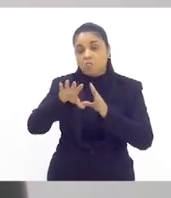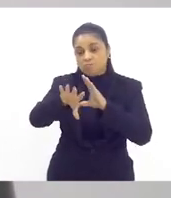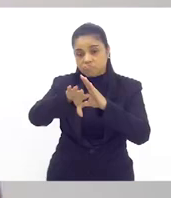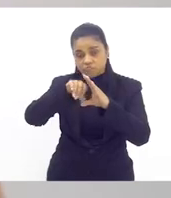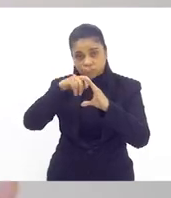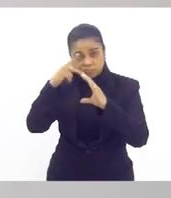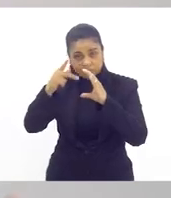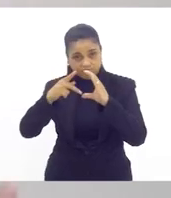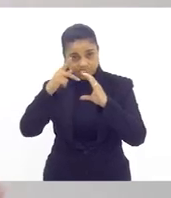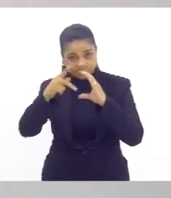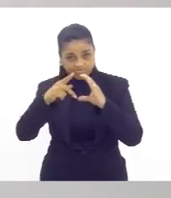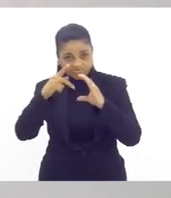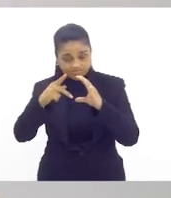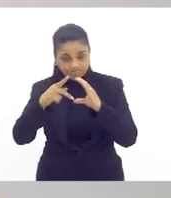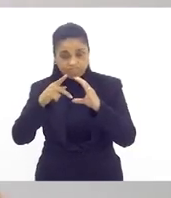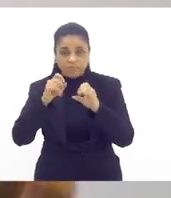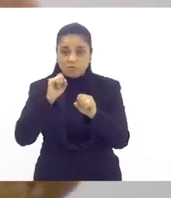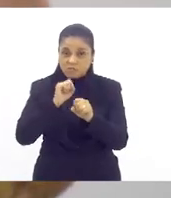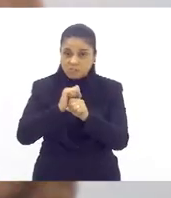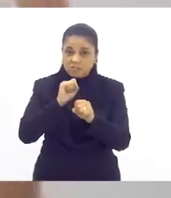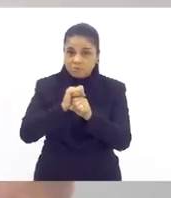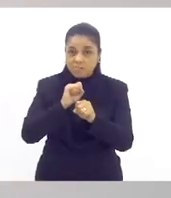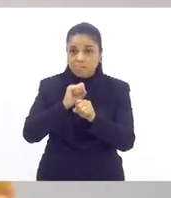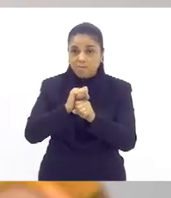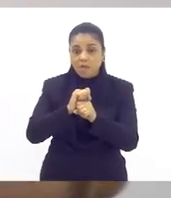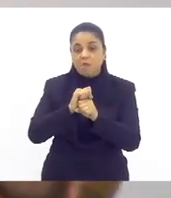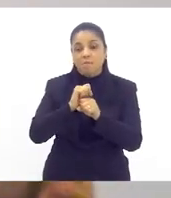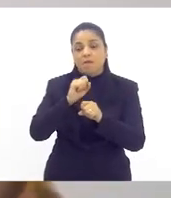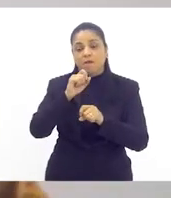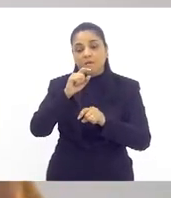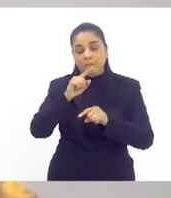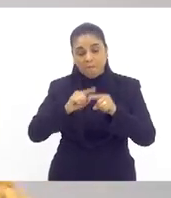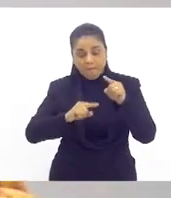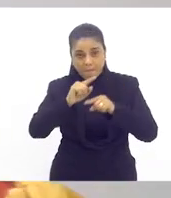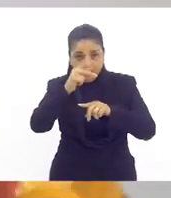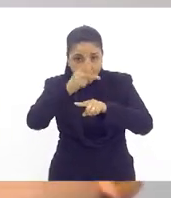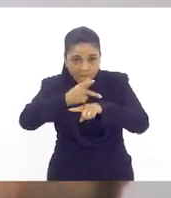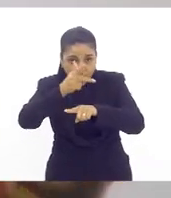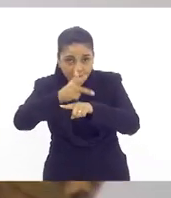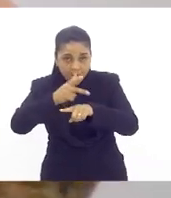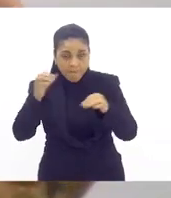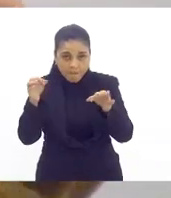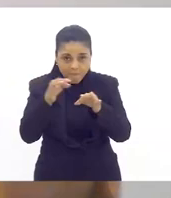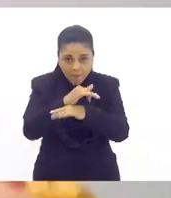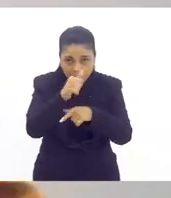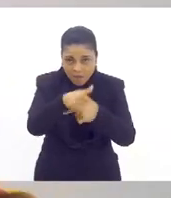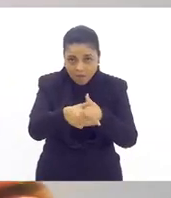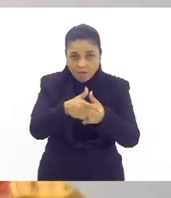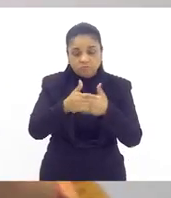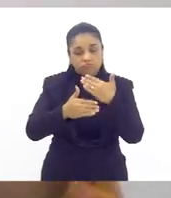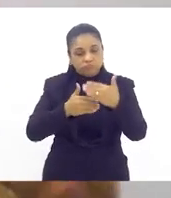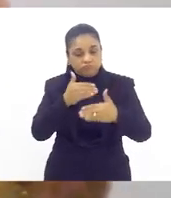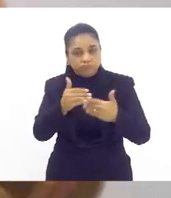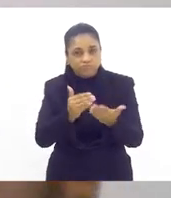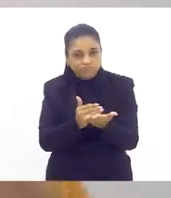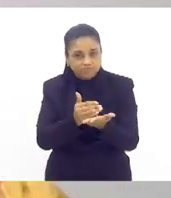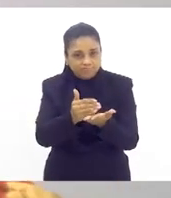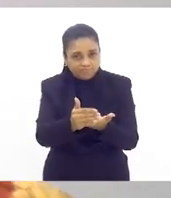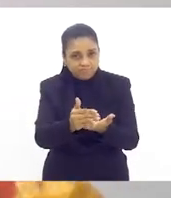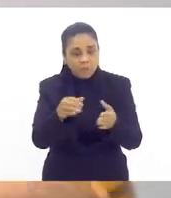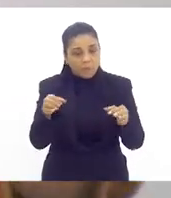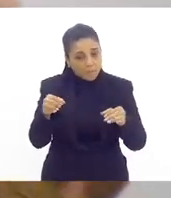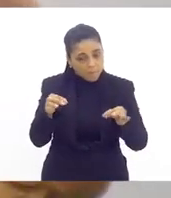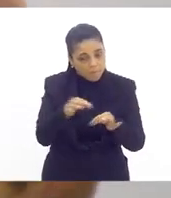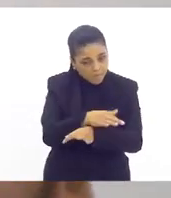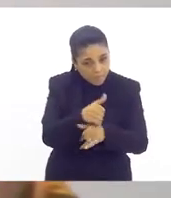visual inclusive em poder pegar aqueles produtos que já estão idealizados que já foram iniciados que precisam ser